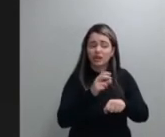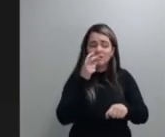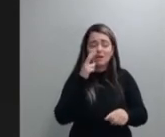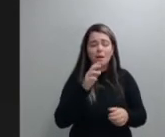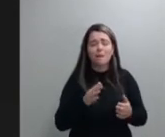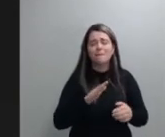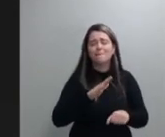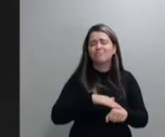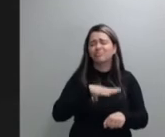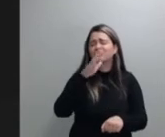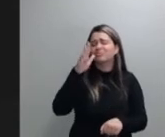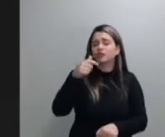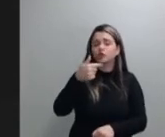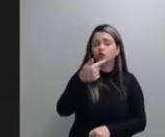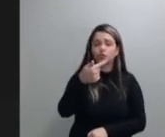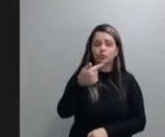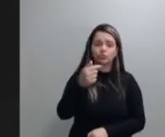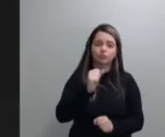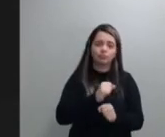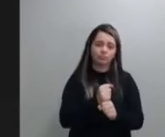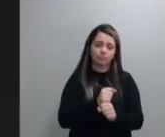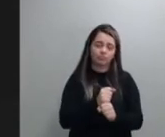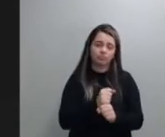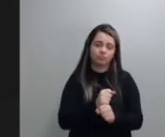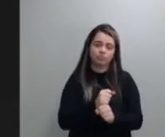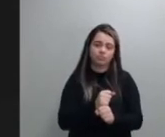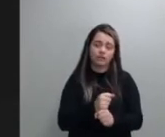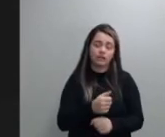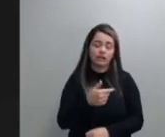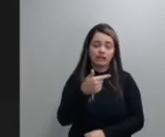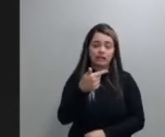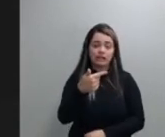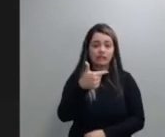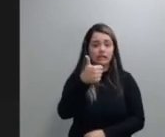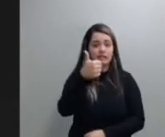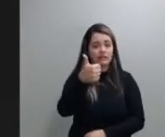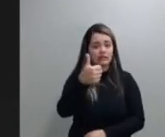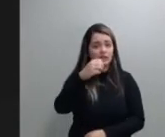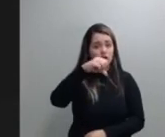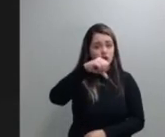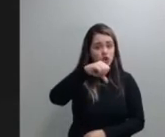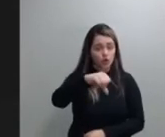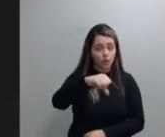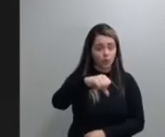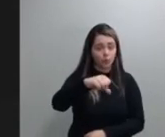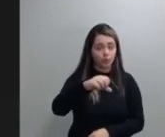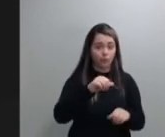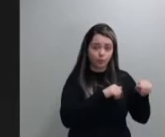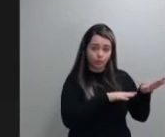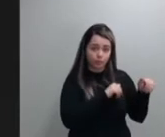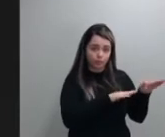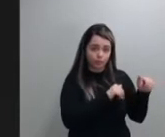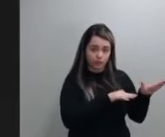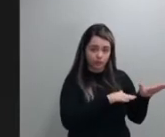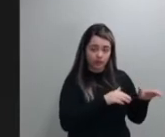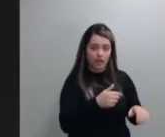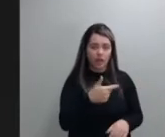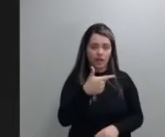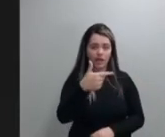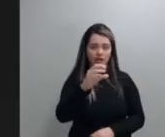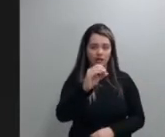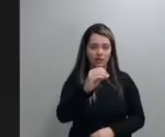solução prática. 19 de setembro de 2013, publicação do edital de